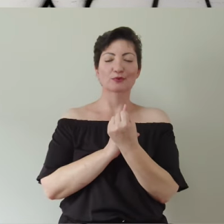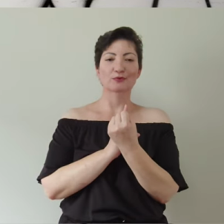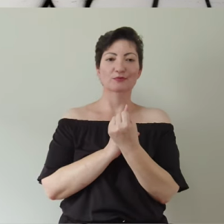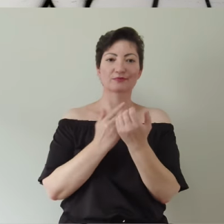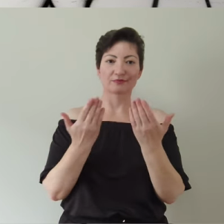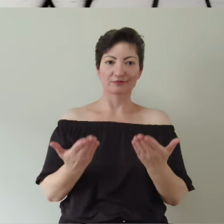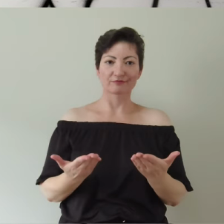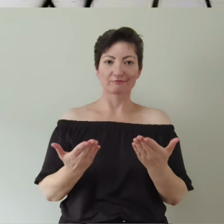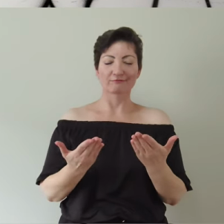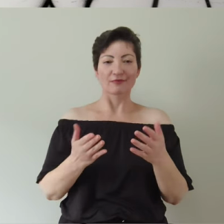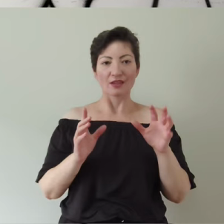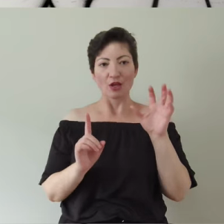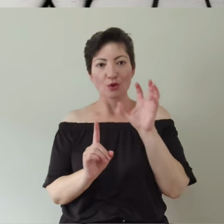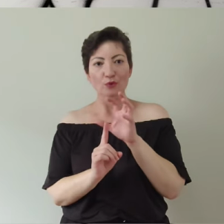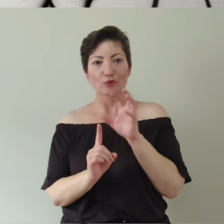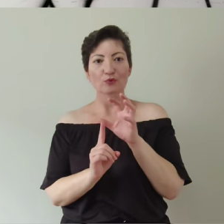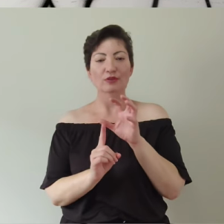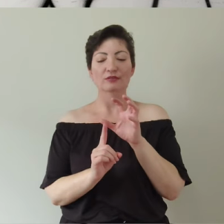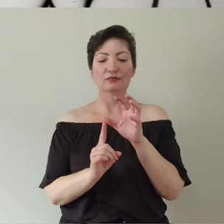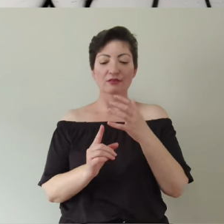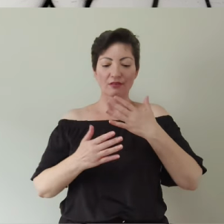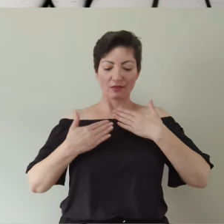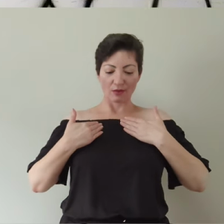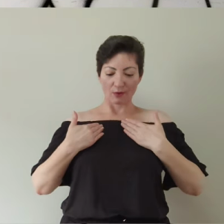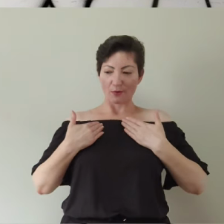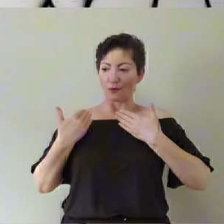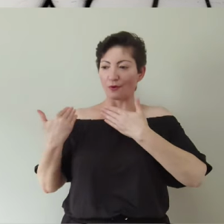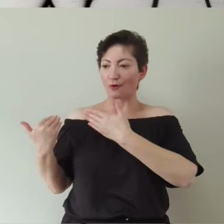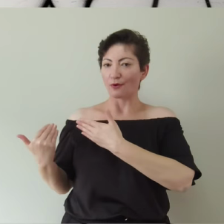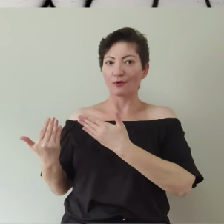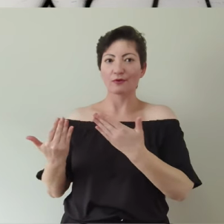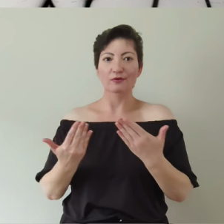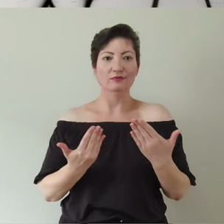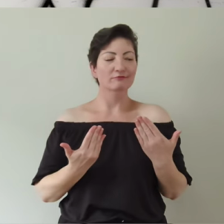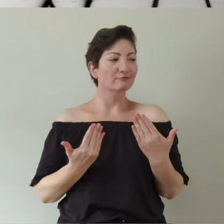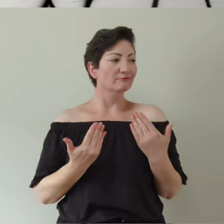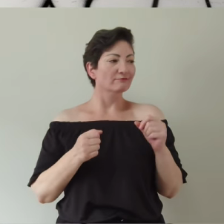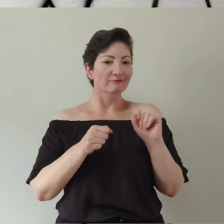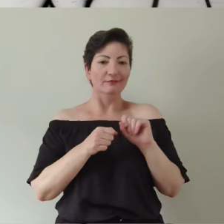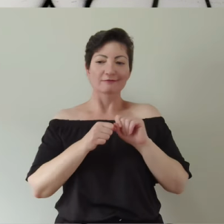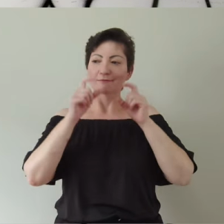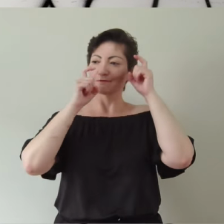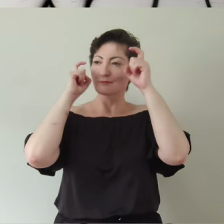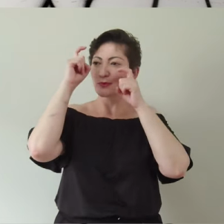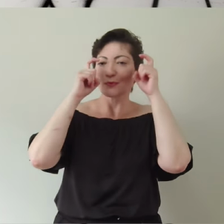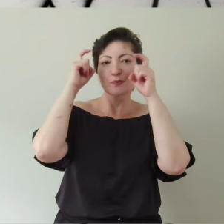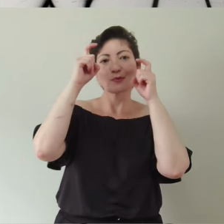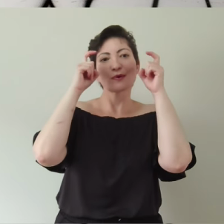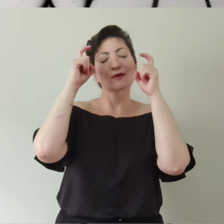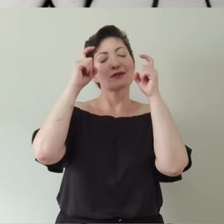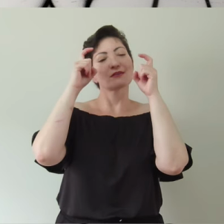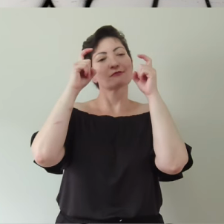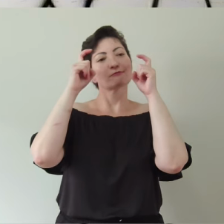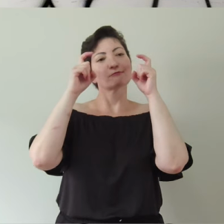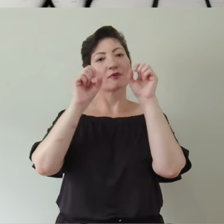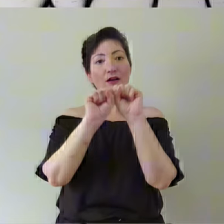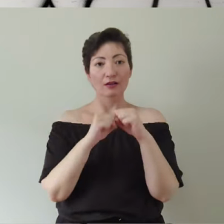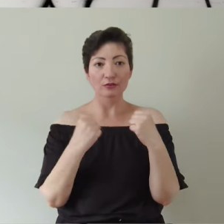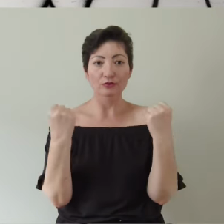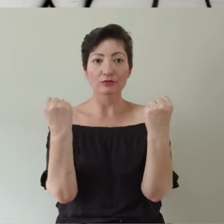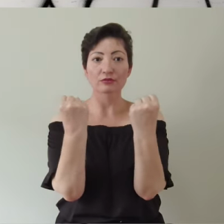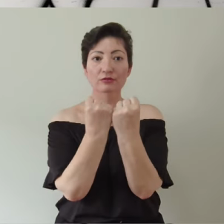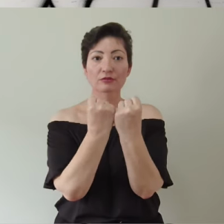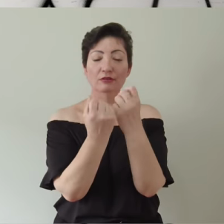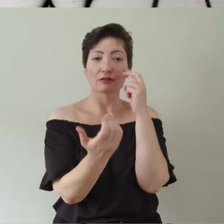é um reflexo, eu acho que, né, de nós mesmos, assim. A gente tem muita essa preocupação, né, de olhar para a